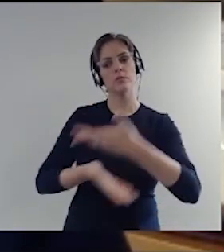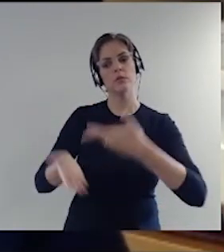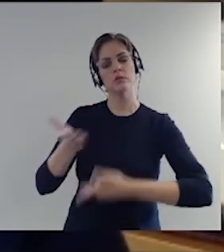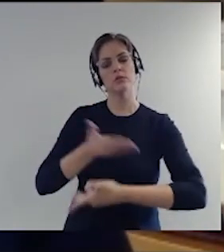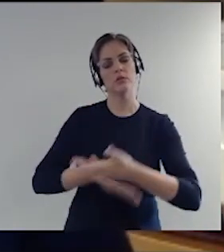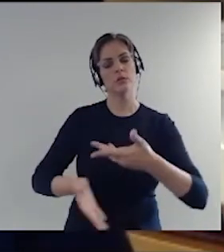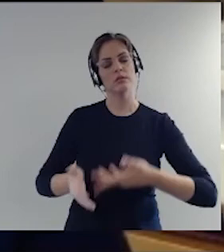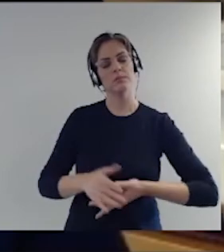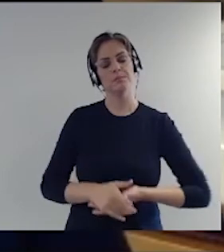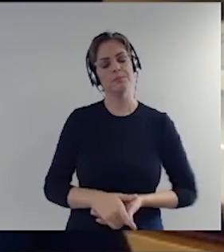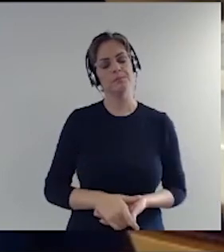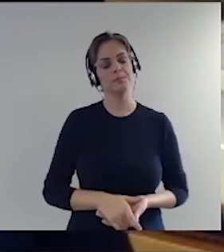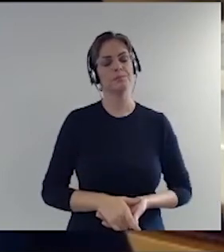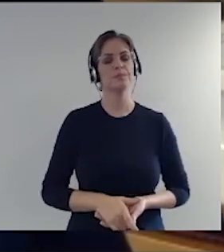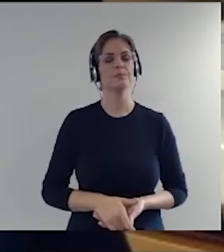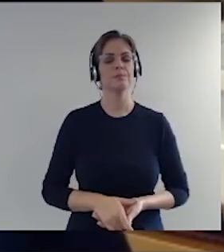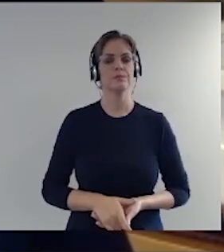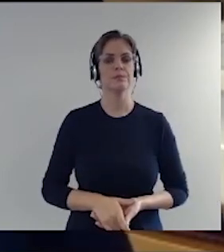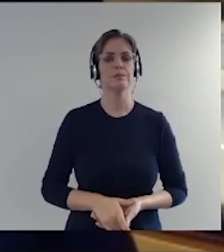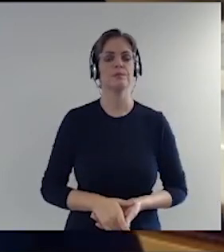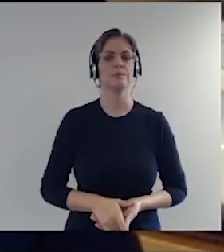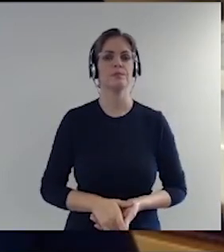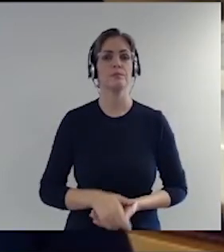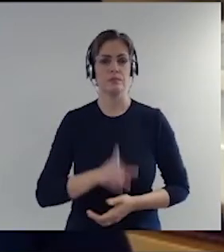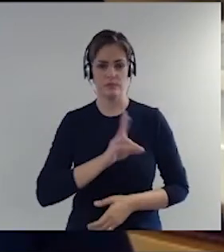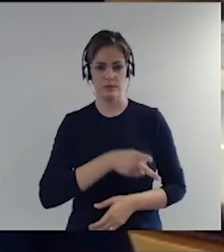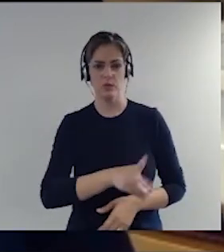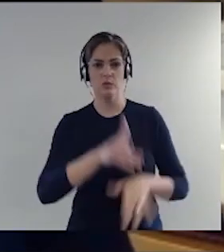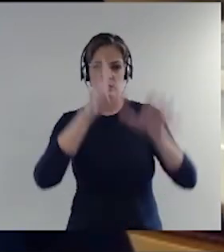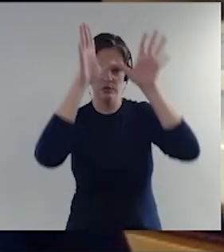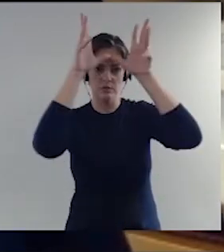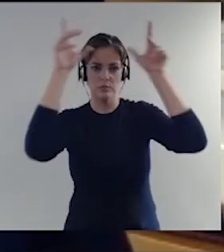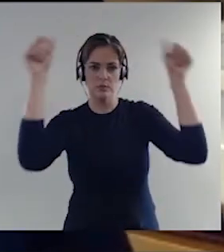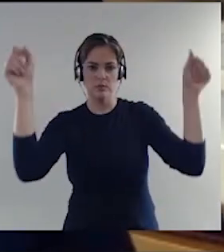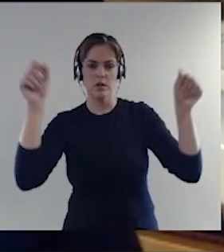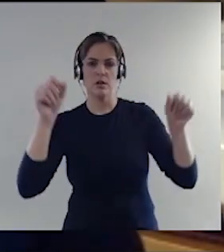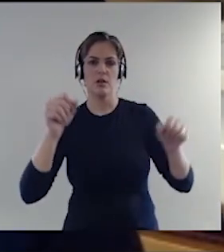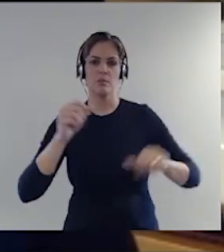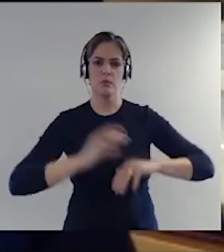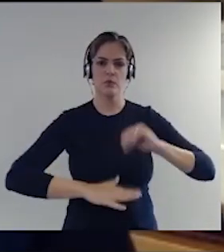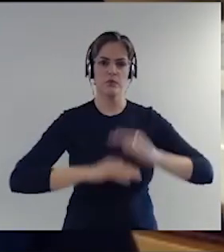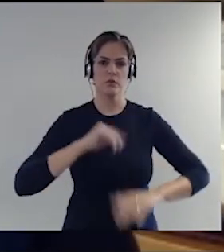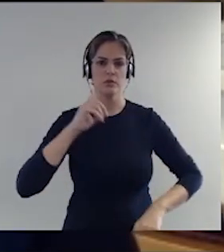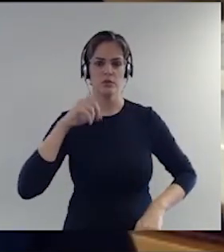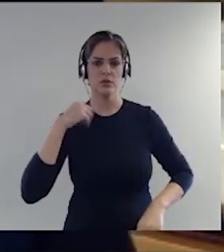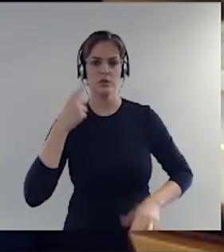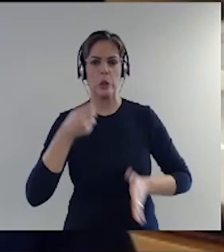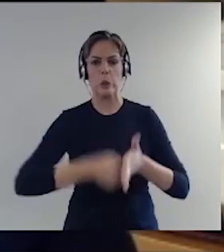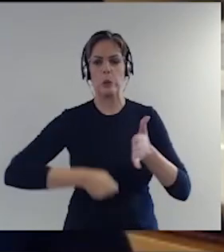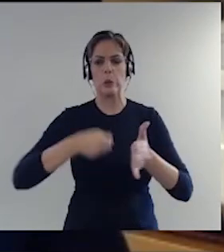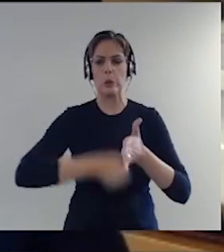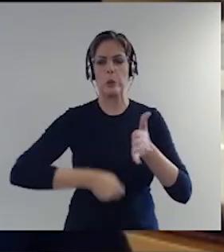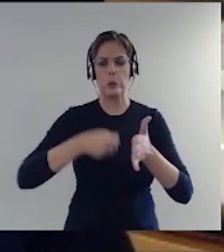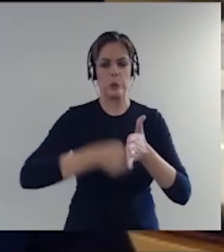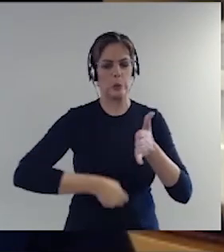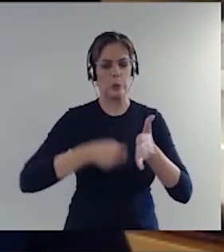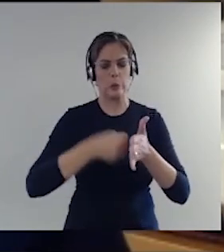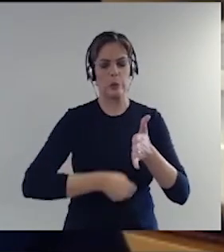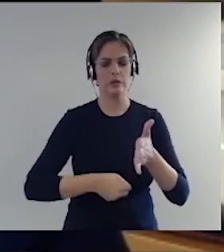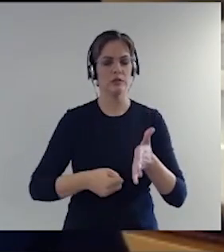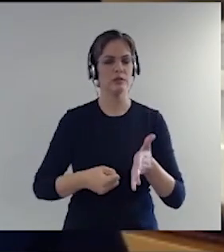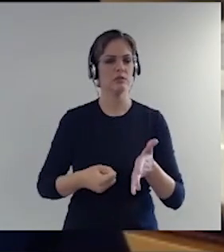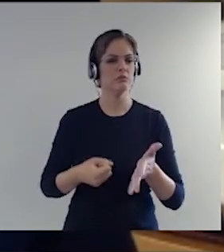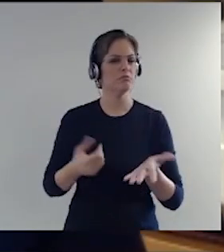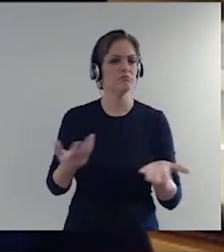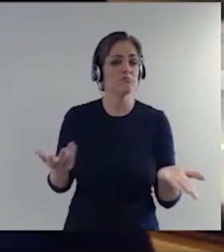os tribunais, enquanto os profissionais do direito continuarem reivindicando, em nome de uma suposta incompatibilidade